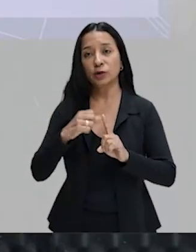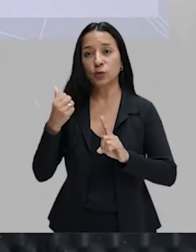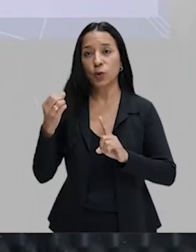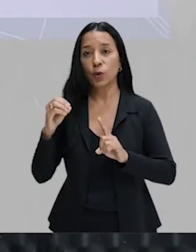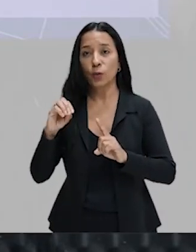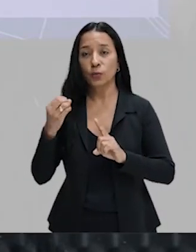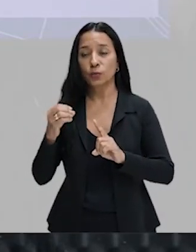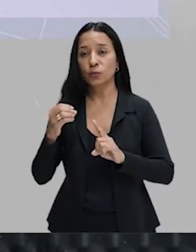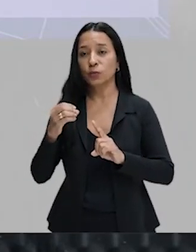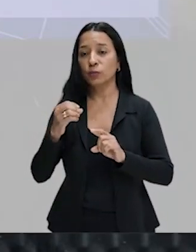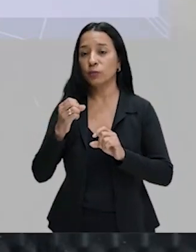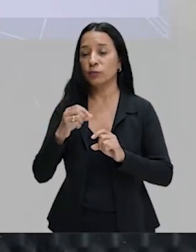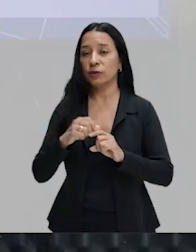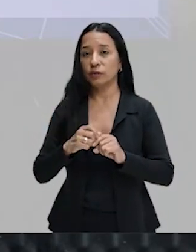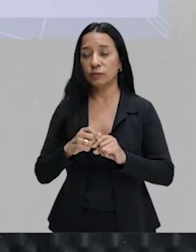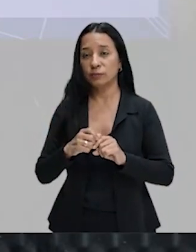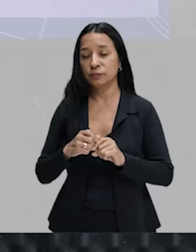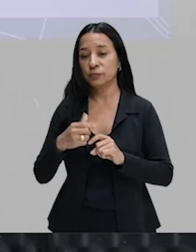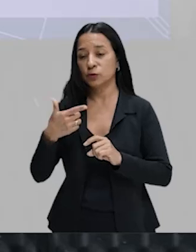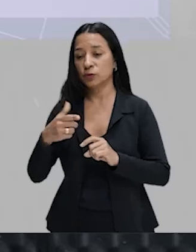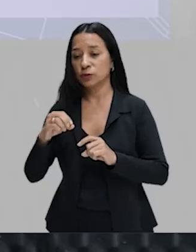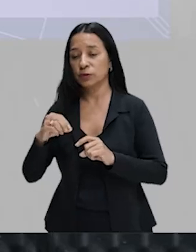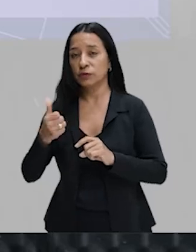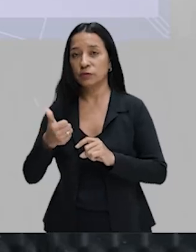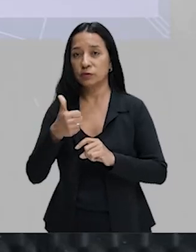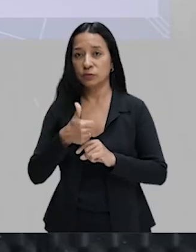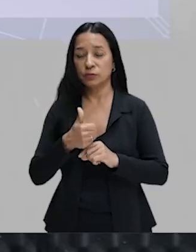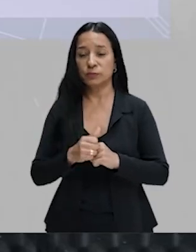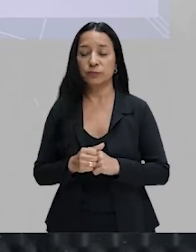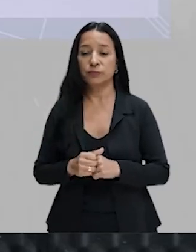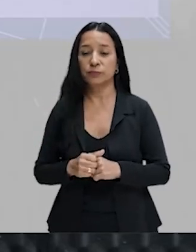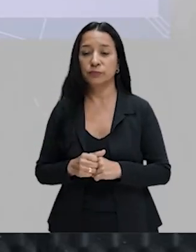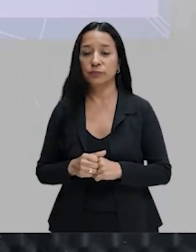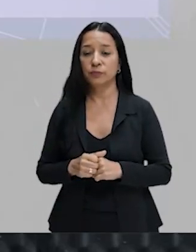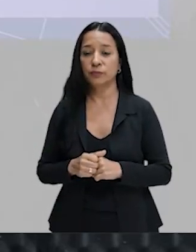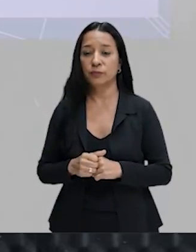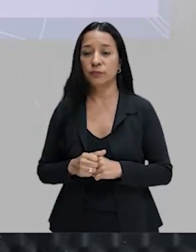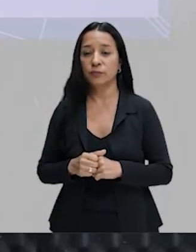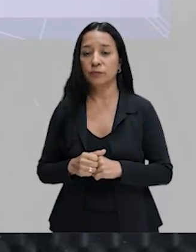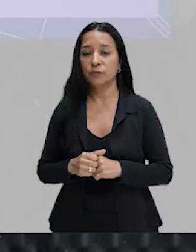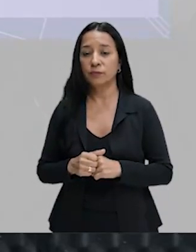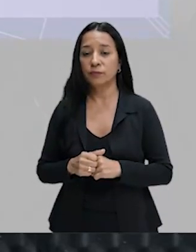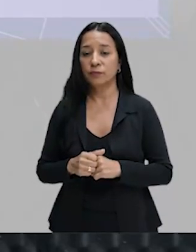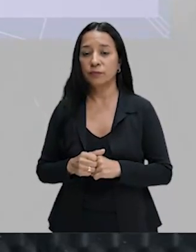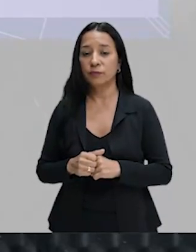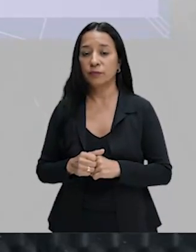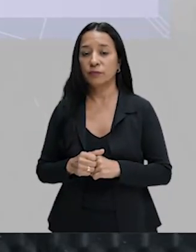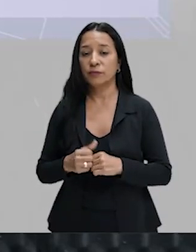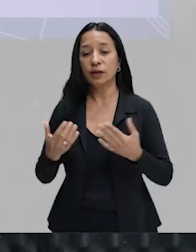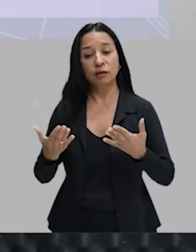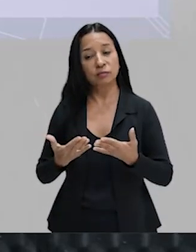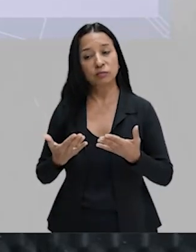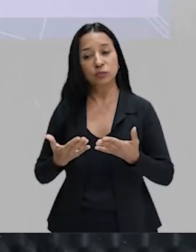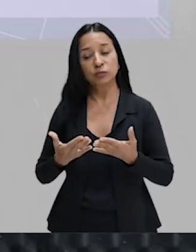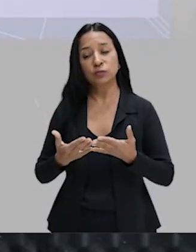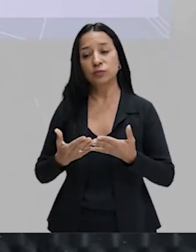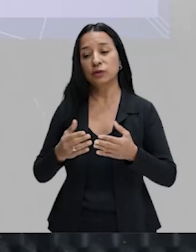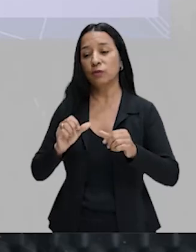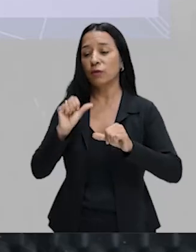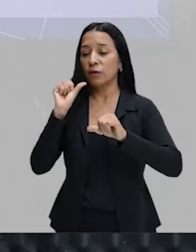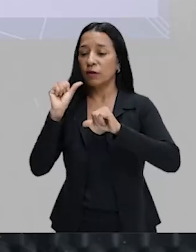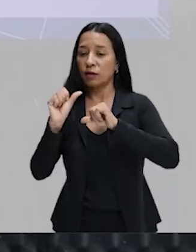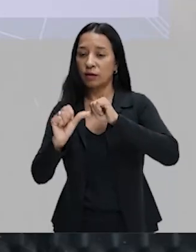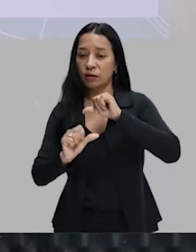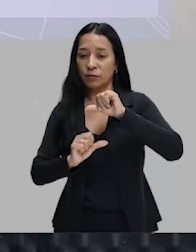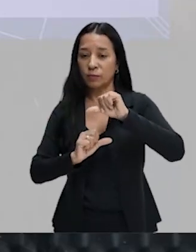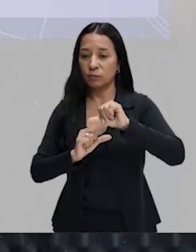2021, nós estamos em 2021, no século XXI. Estamos passando por uma revolução tecnológica na nossa sociedade.